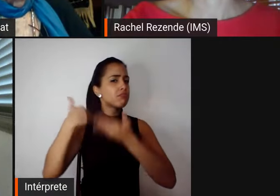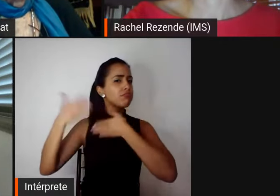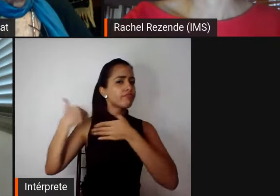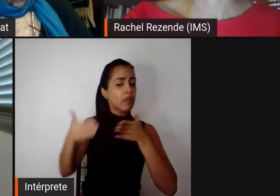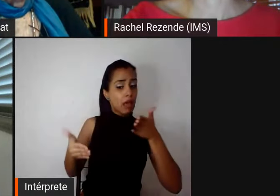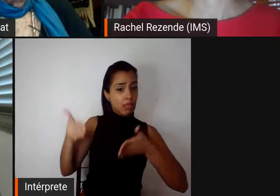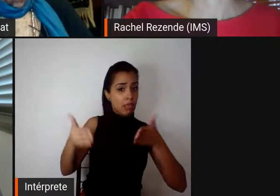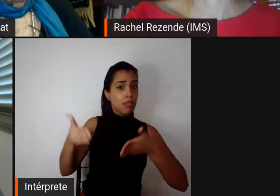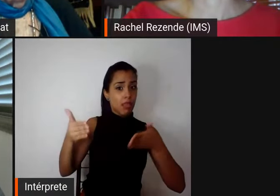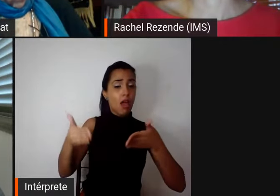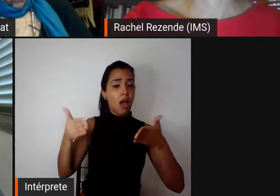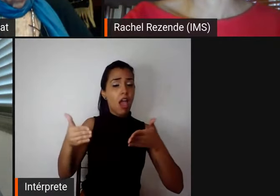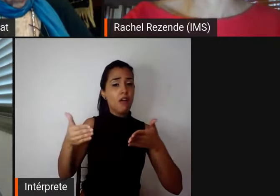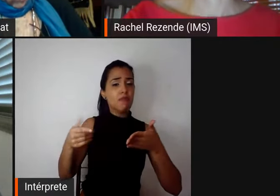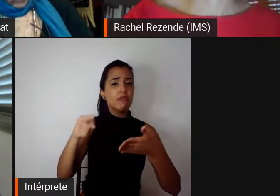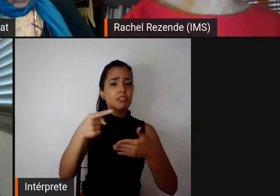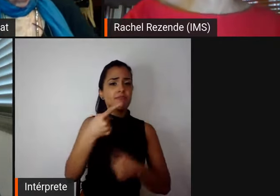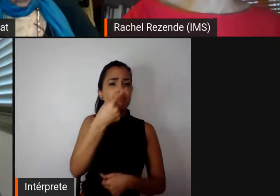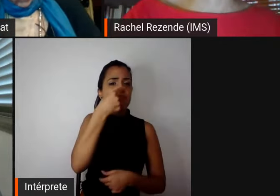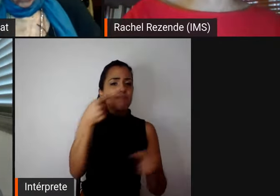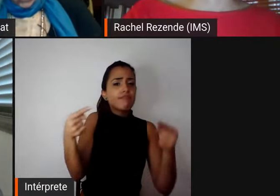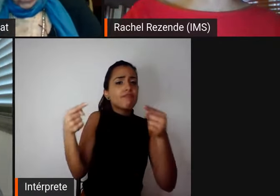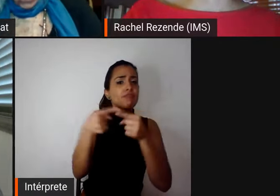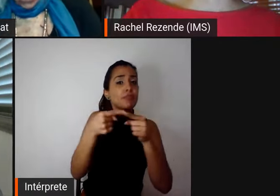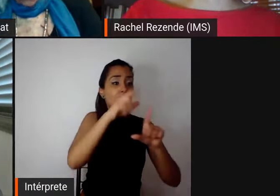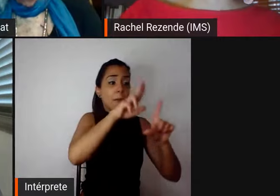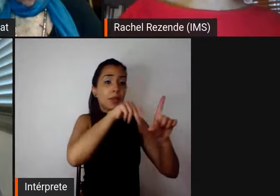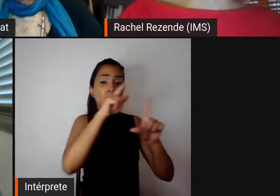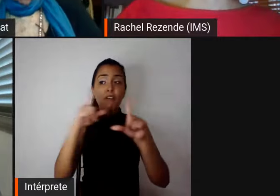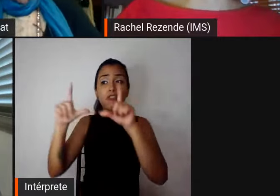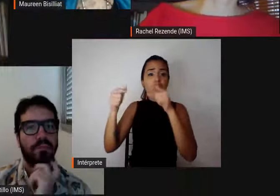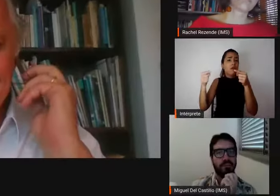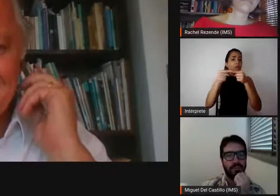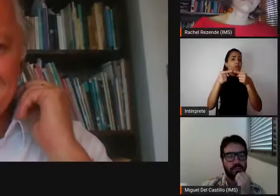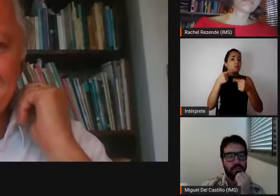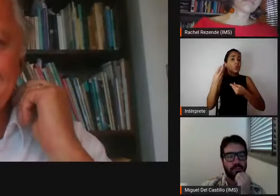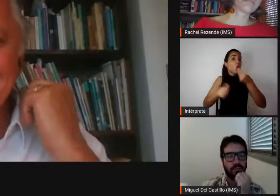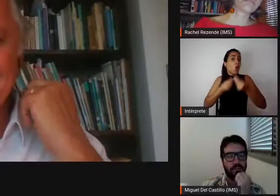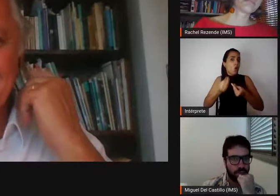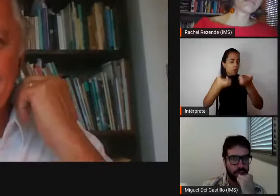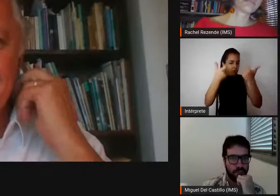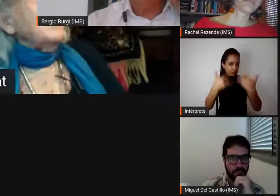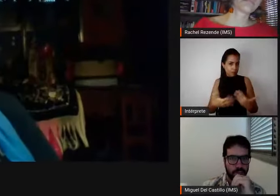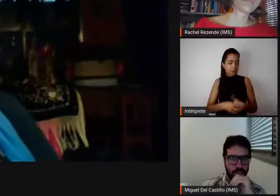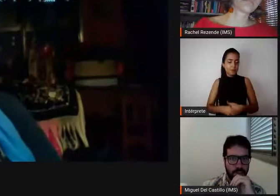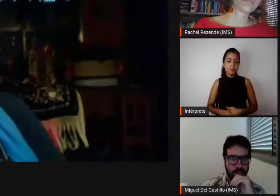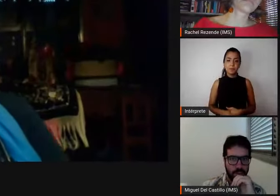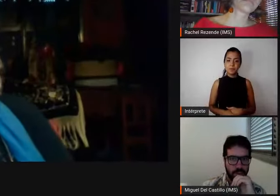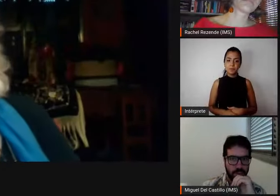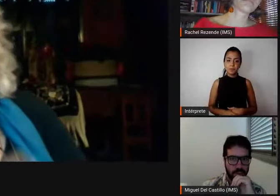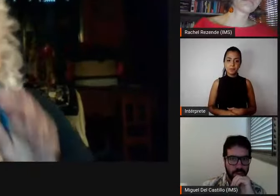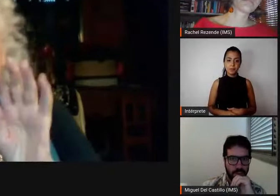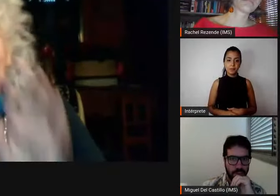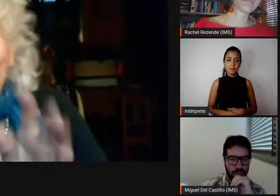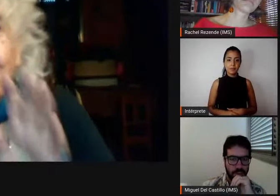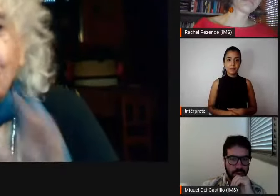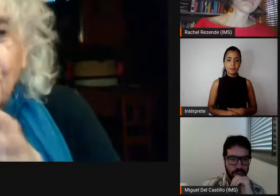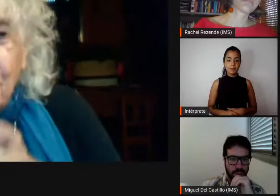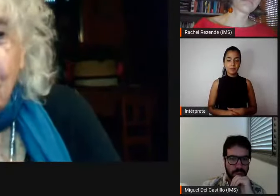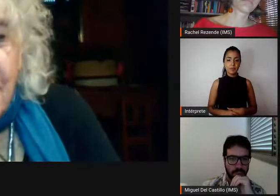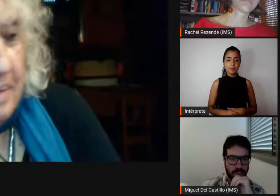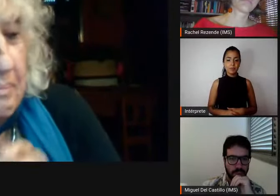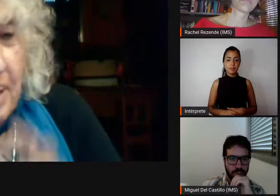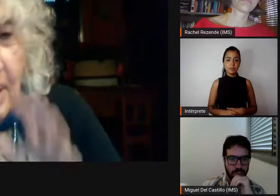a pintura e a fotografia. Era isso, Maurinho. É bom, mas como o